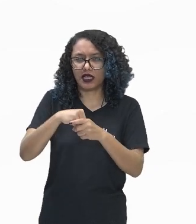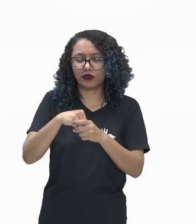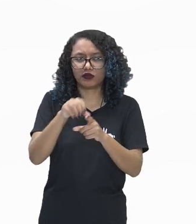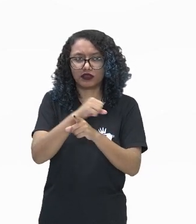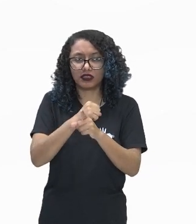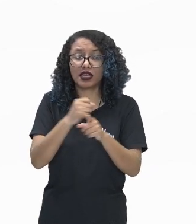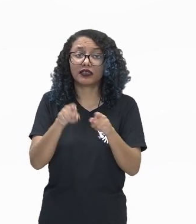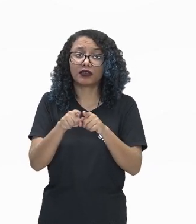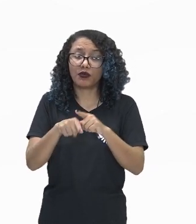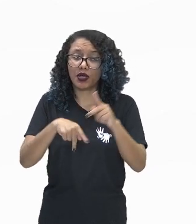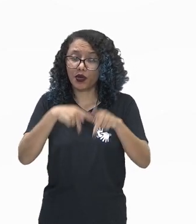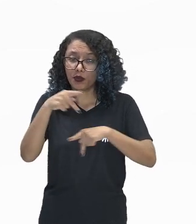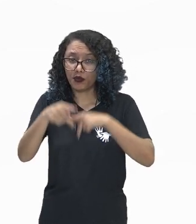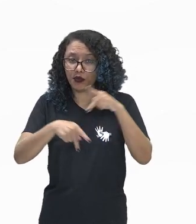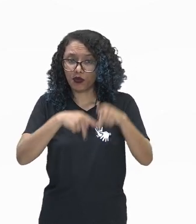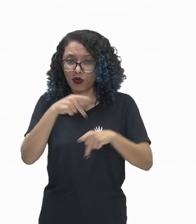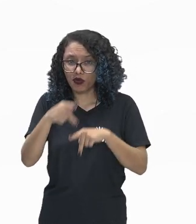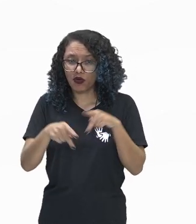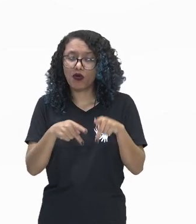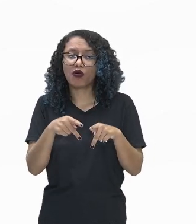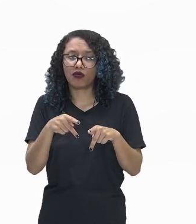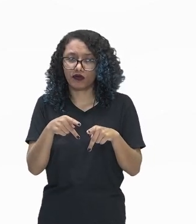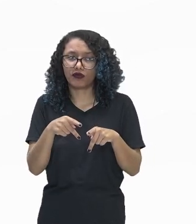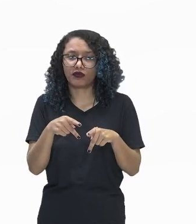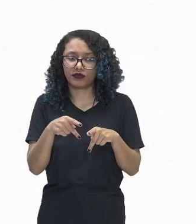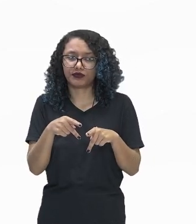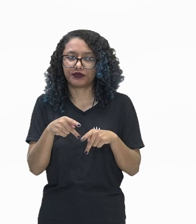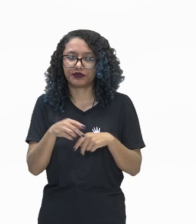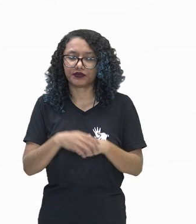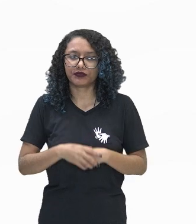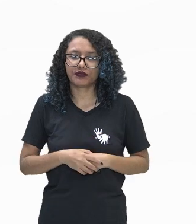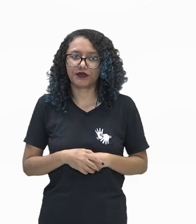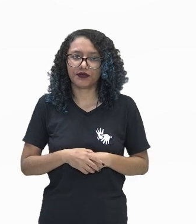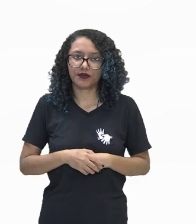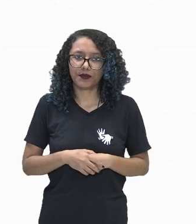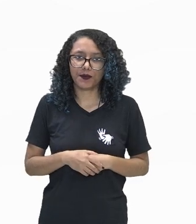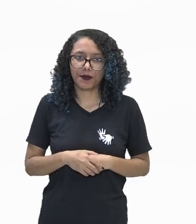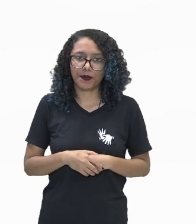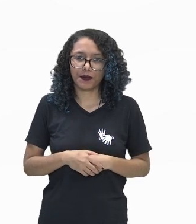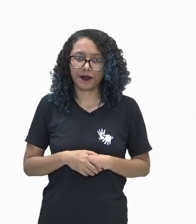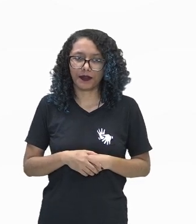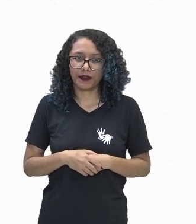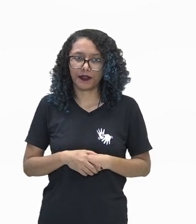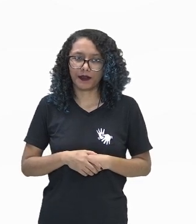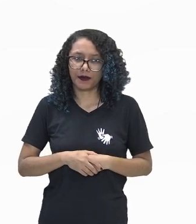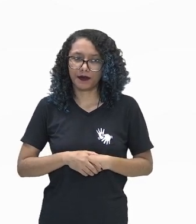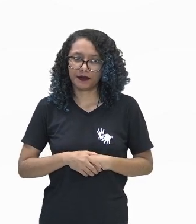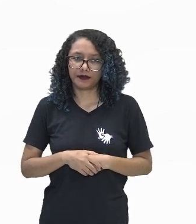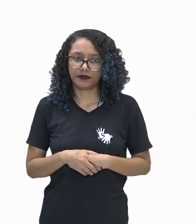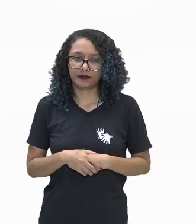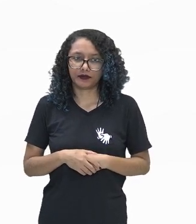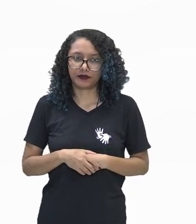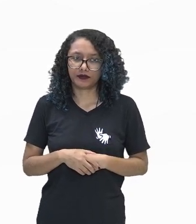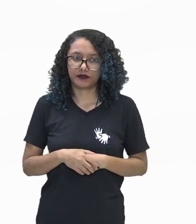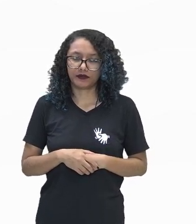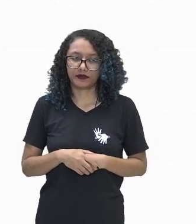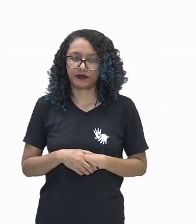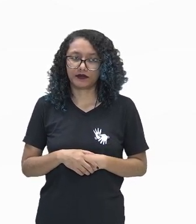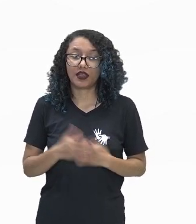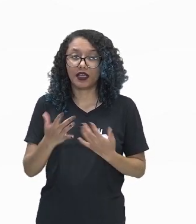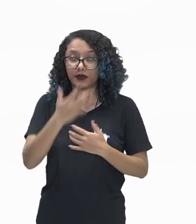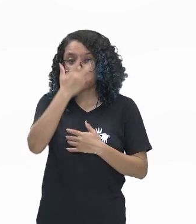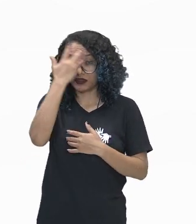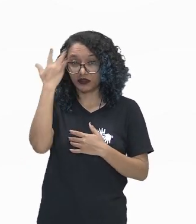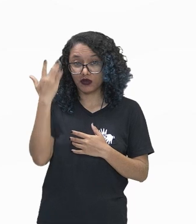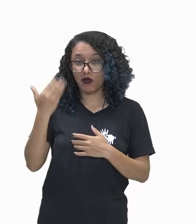os trabalhadores, as pessoas, né, que estão mais ali mesmo, que fazem, né, que constroem, né, a cidade,